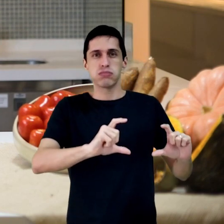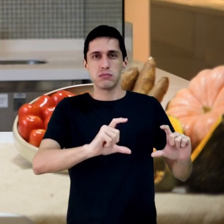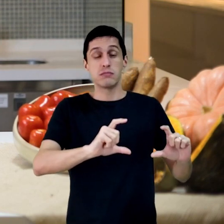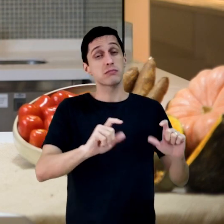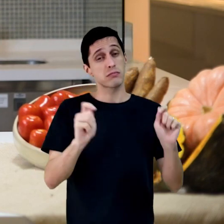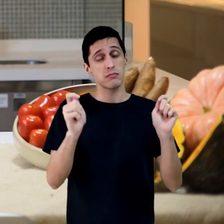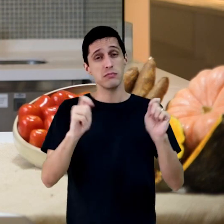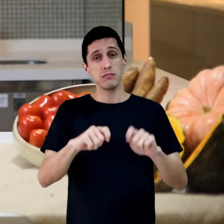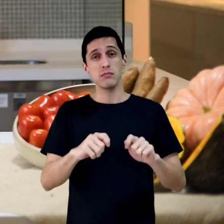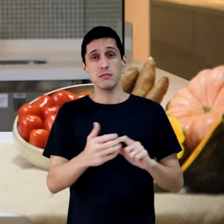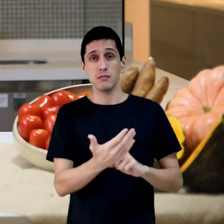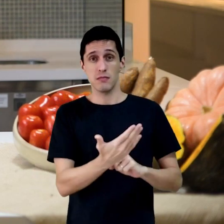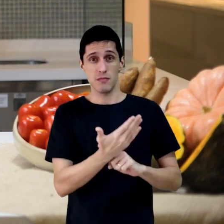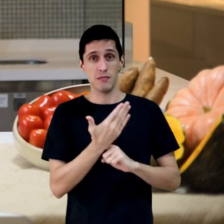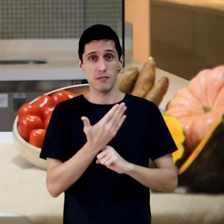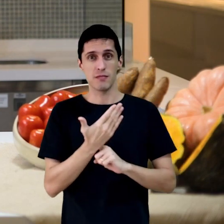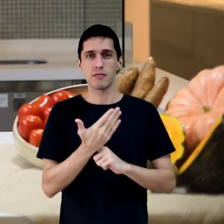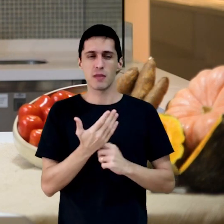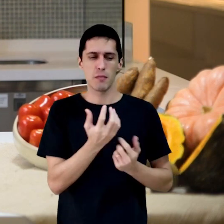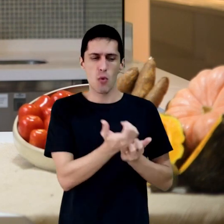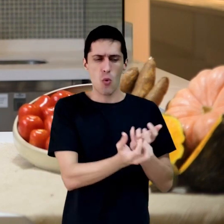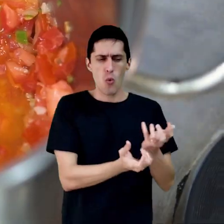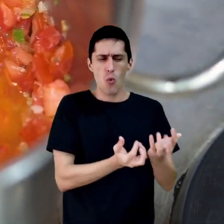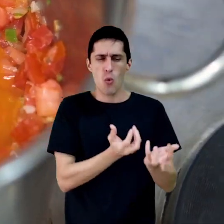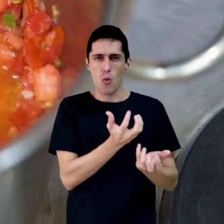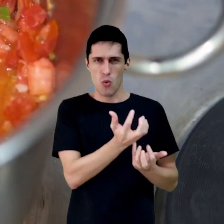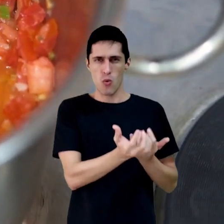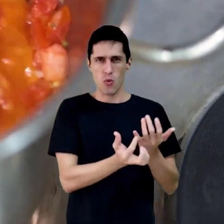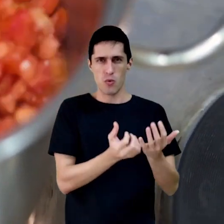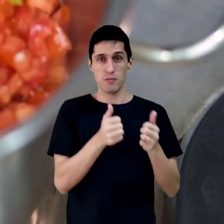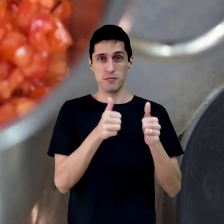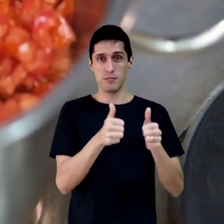vai ajudar também aqui na parte do cozimento.